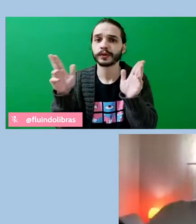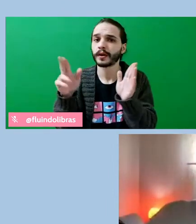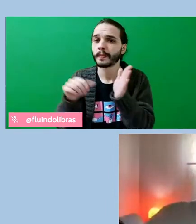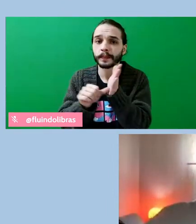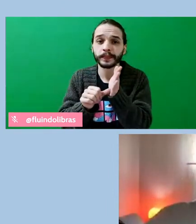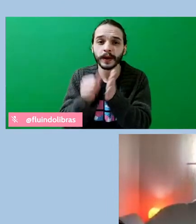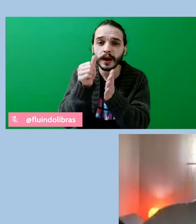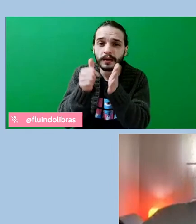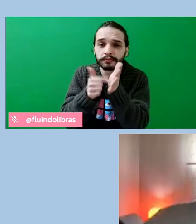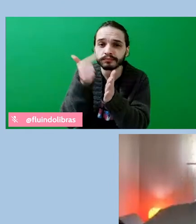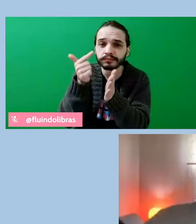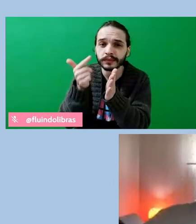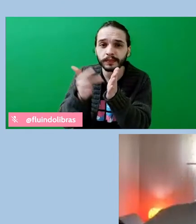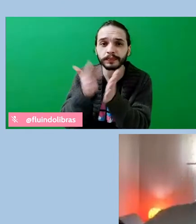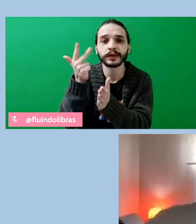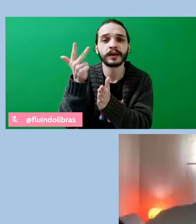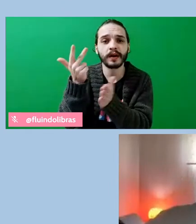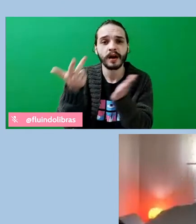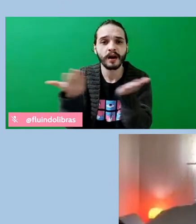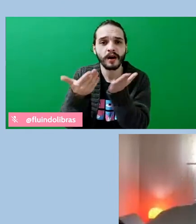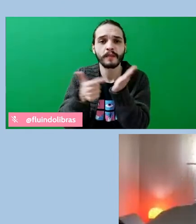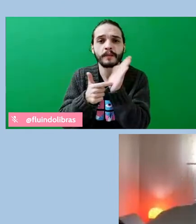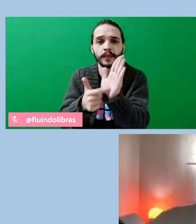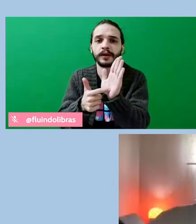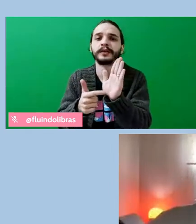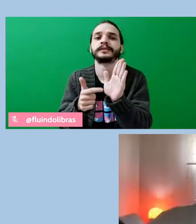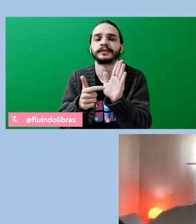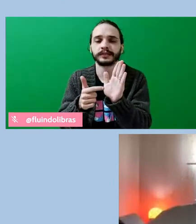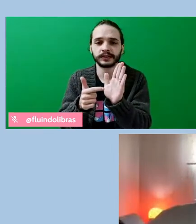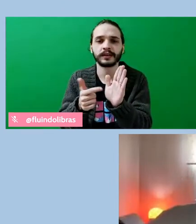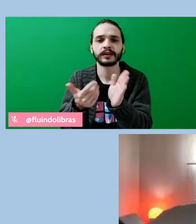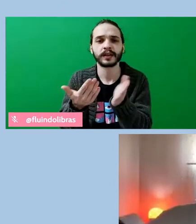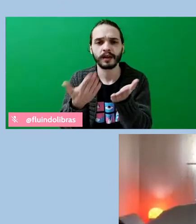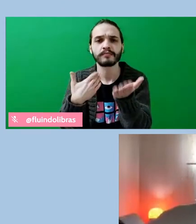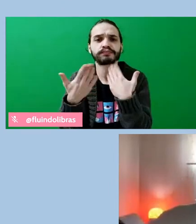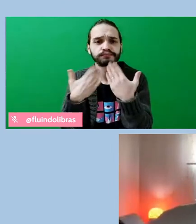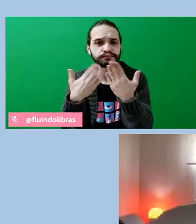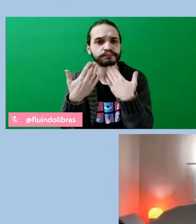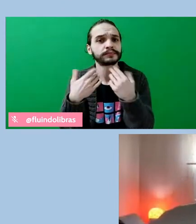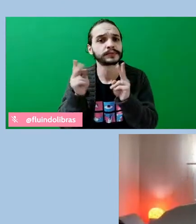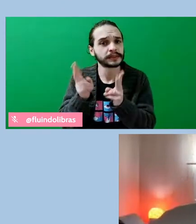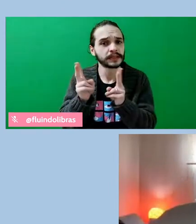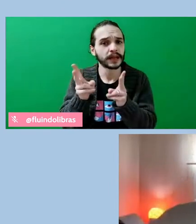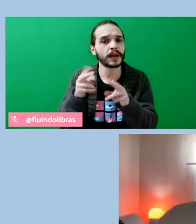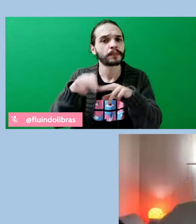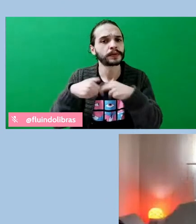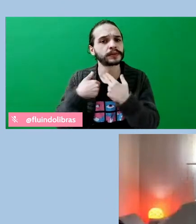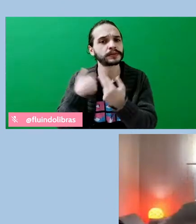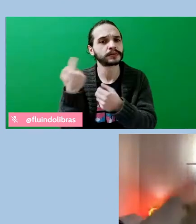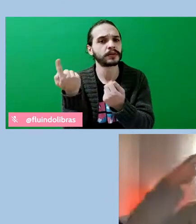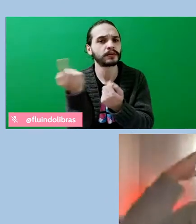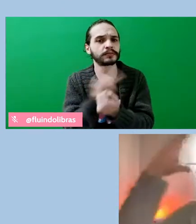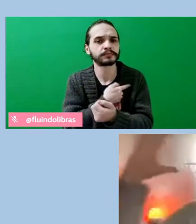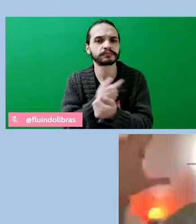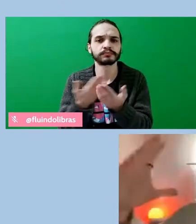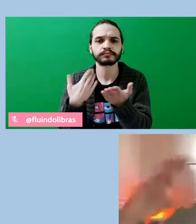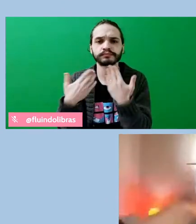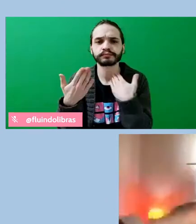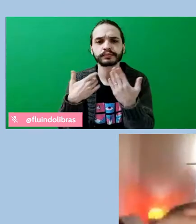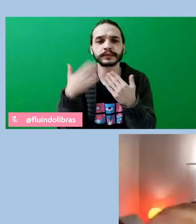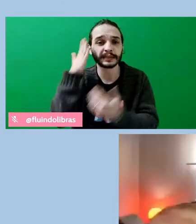exibições. E a gente está fazendo uma série de bate-papos depois exatamente para isso, para a gente conversar um pouco, pensar. A gente sabe que essa peça